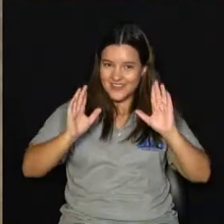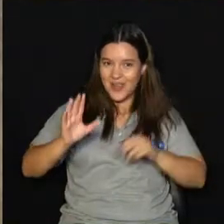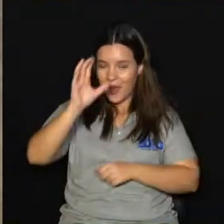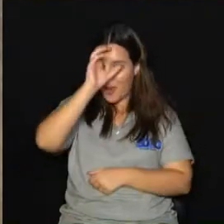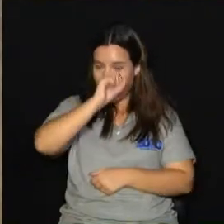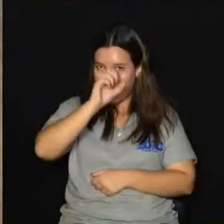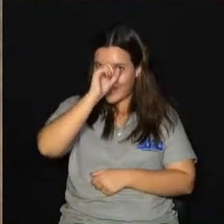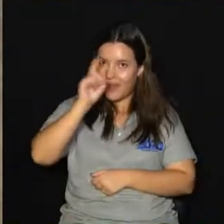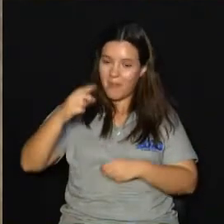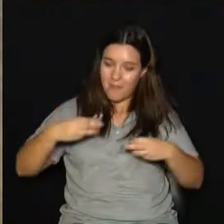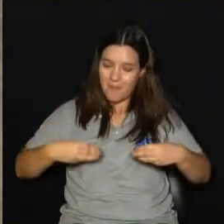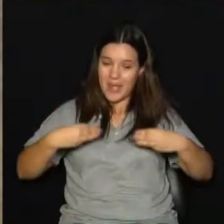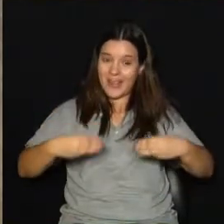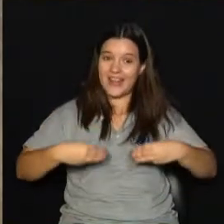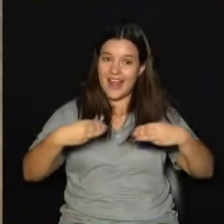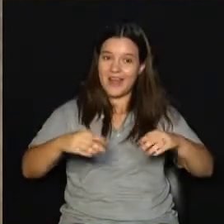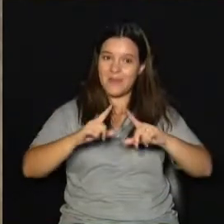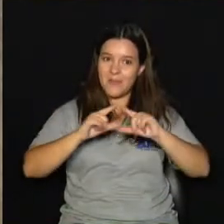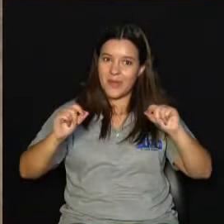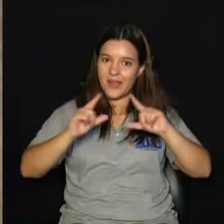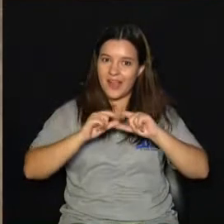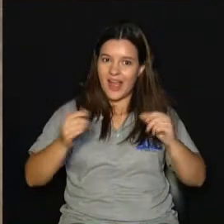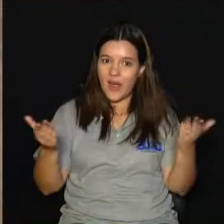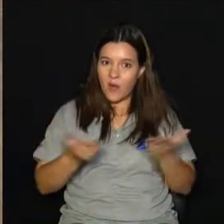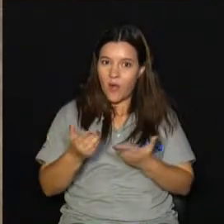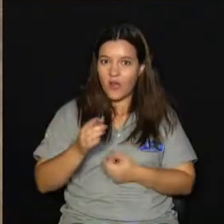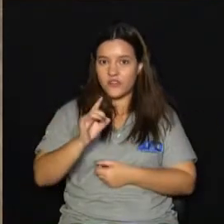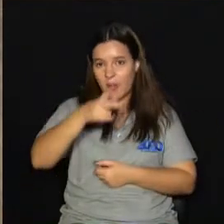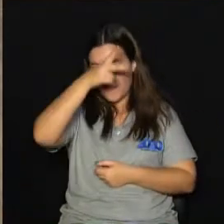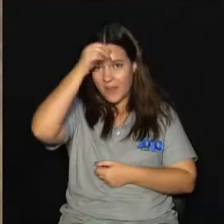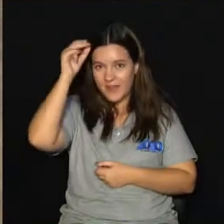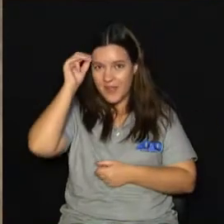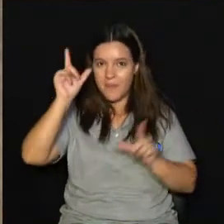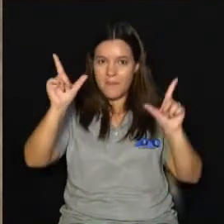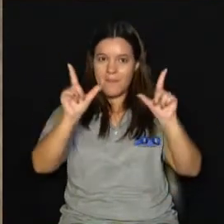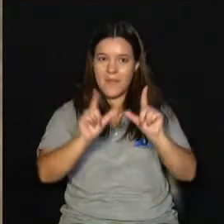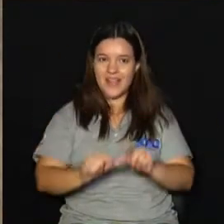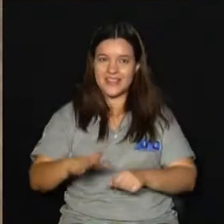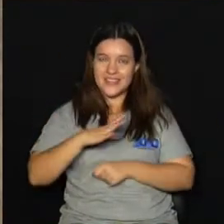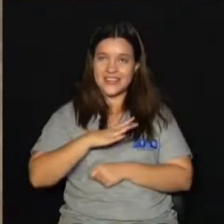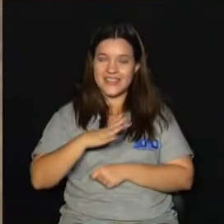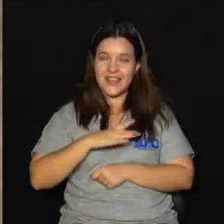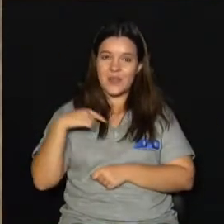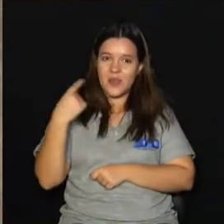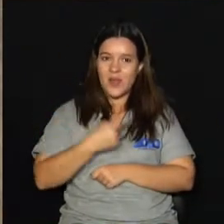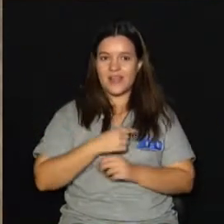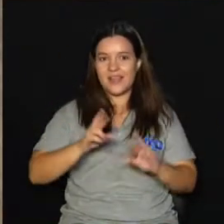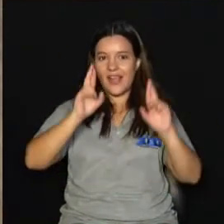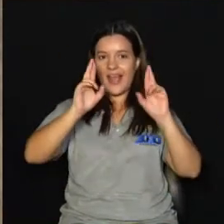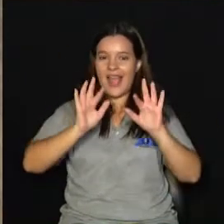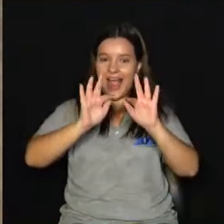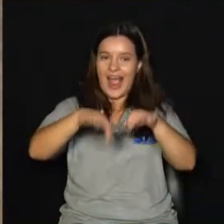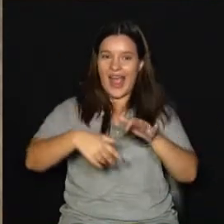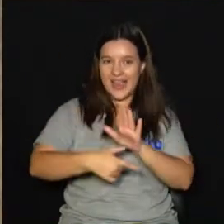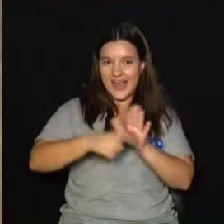ministro Barroso, mas agora é só a prefeitura, são bem menos cidades. A esperança é que termine antes, né?